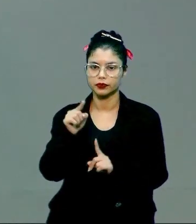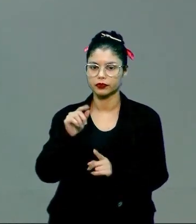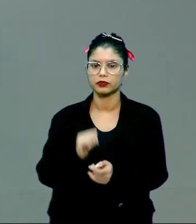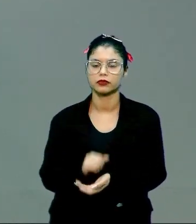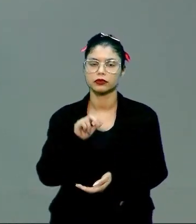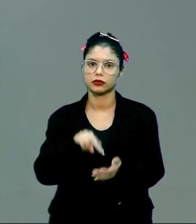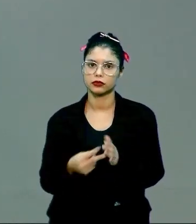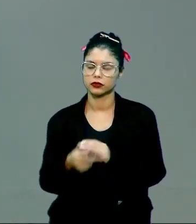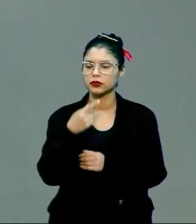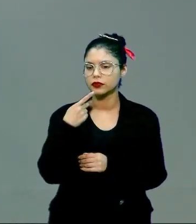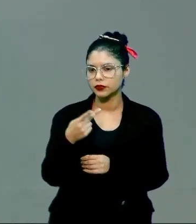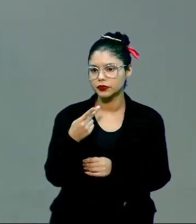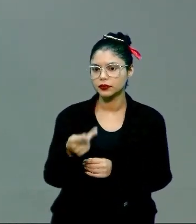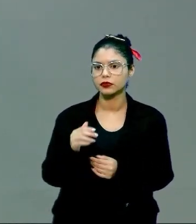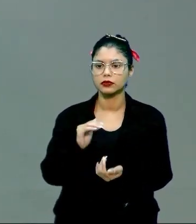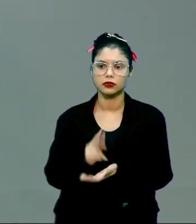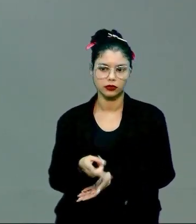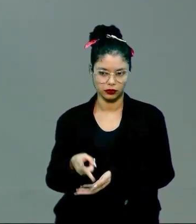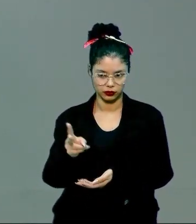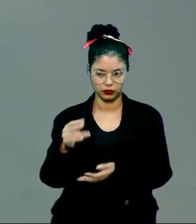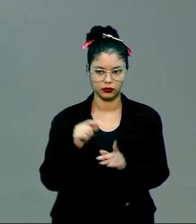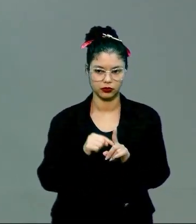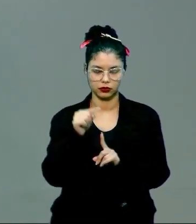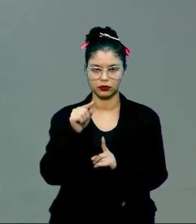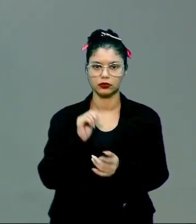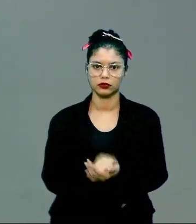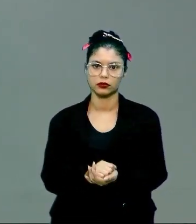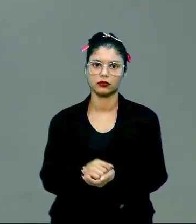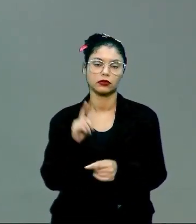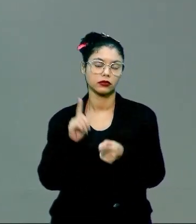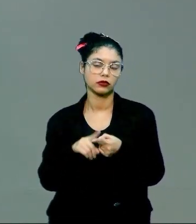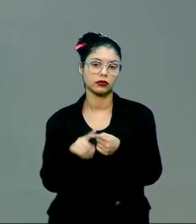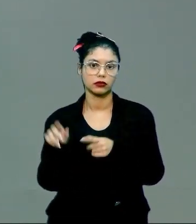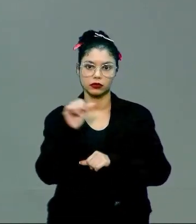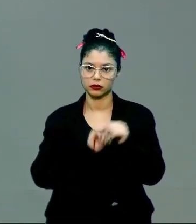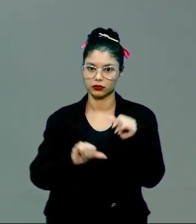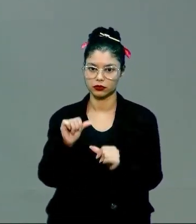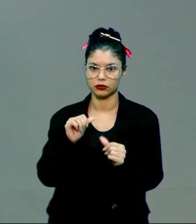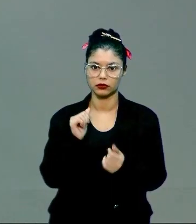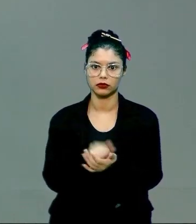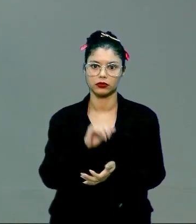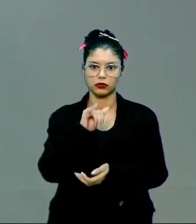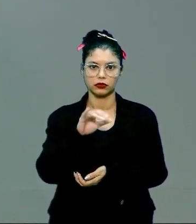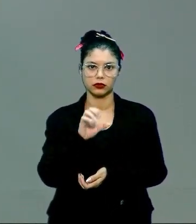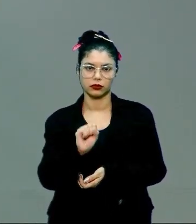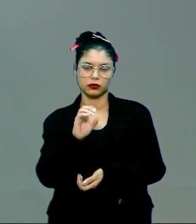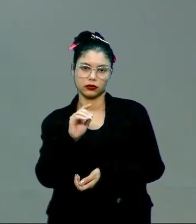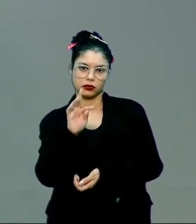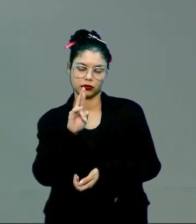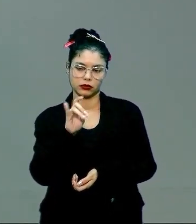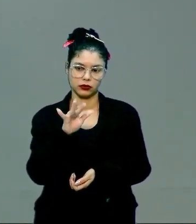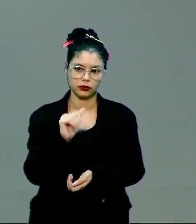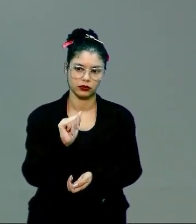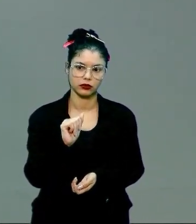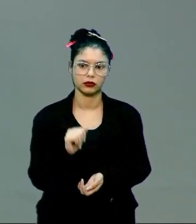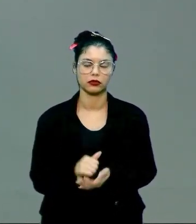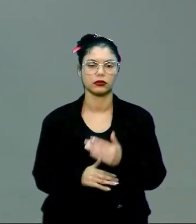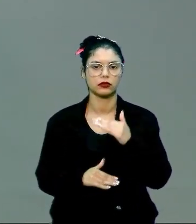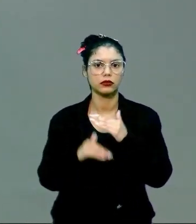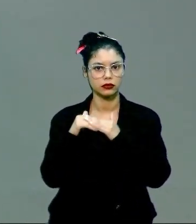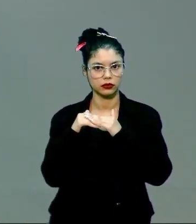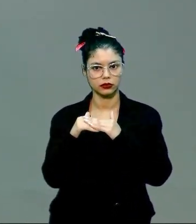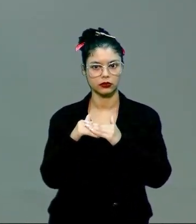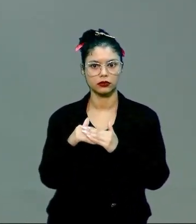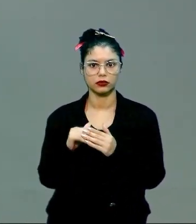Então, se a questão está dizendo que se mantém constante a temperatura, é porque é uma transformação isotérmica. Então, eu só tenho